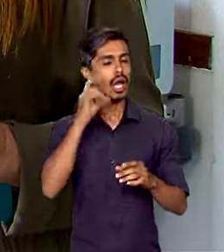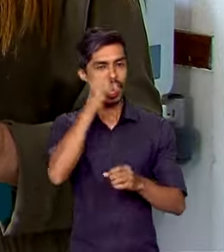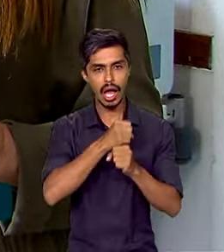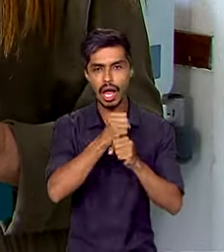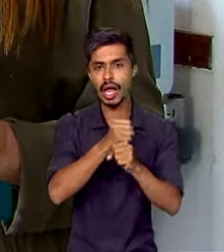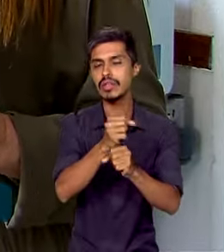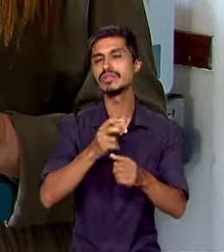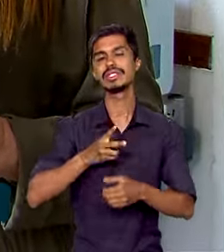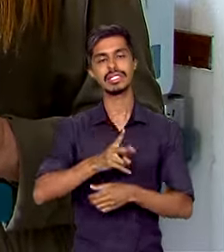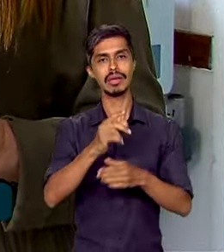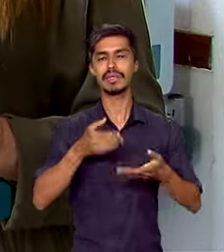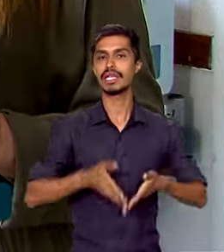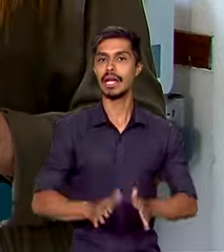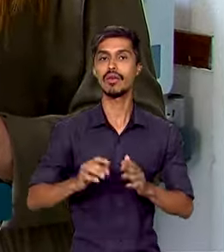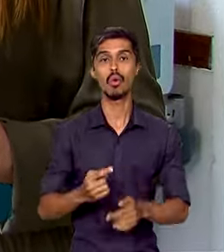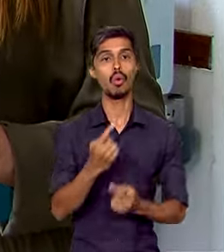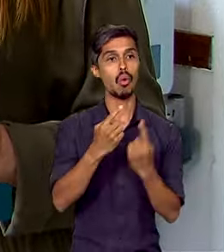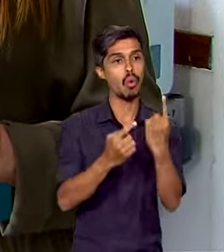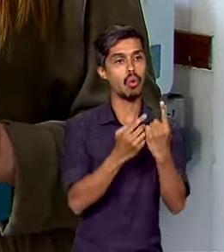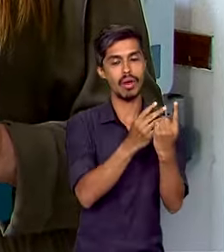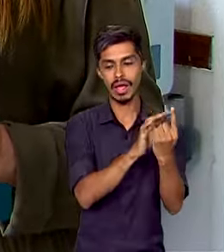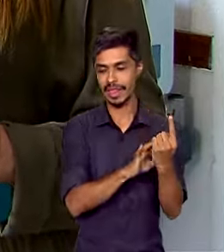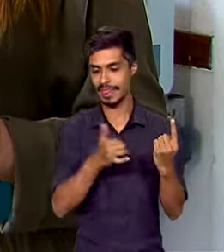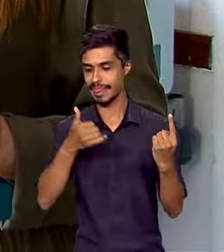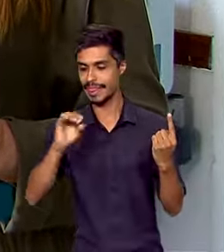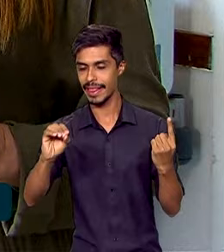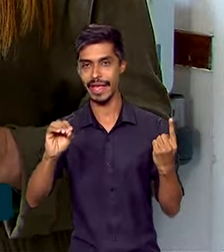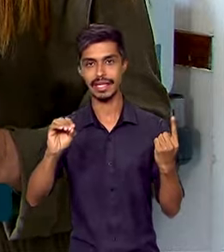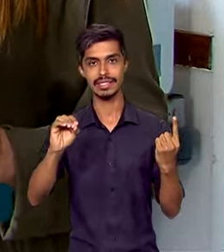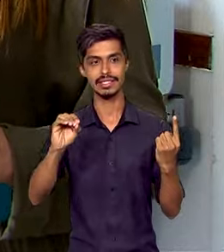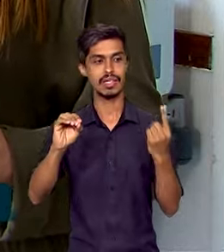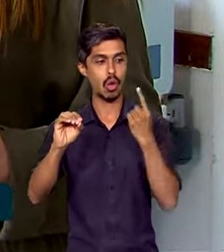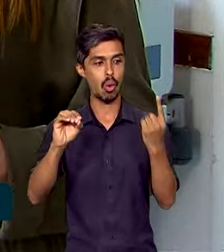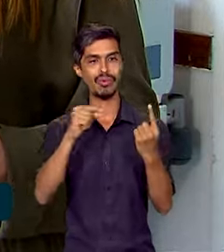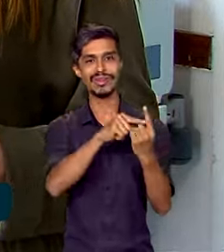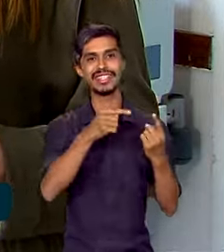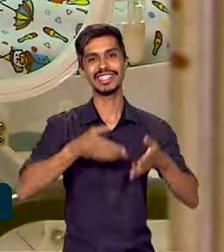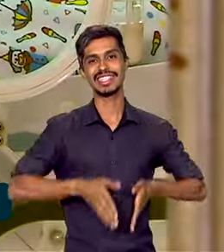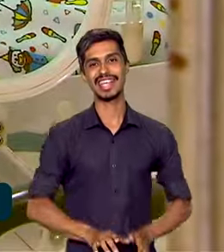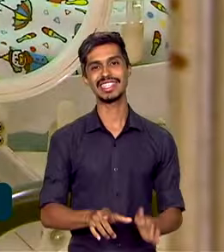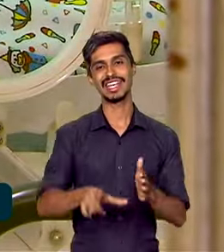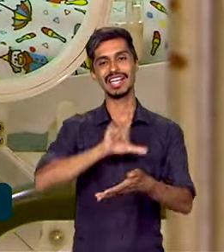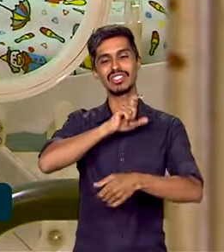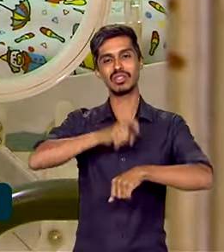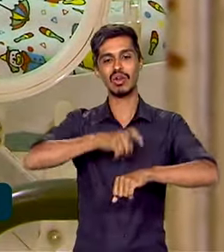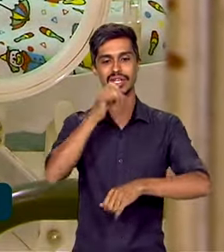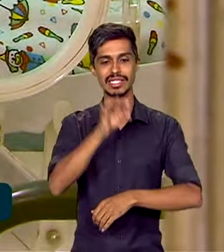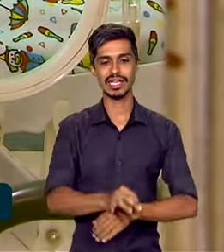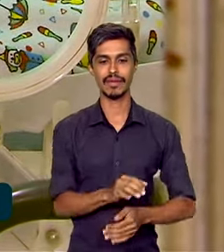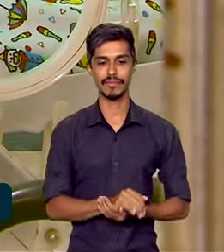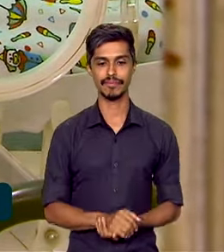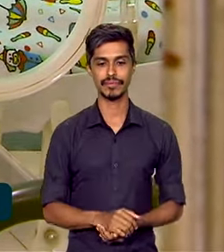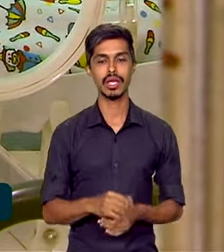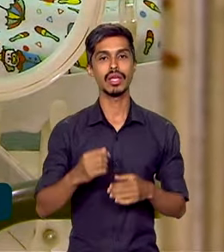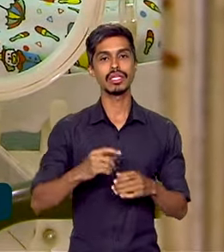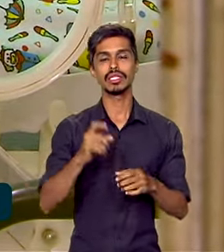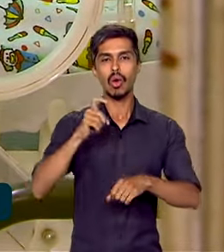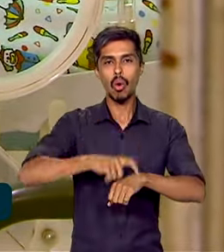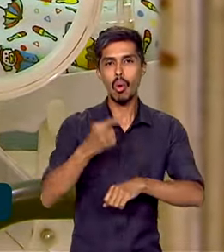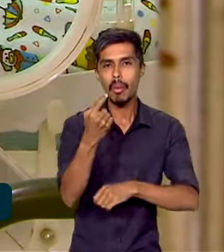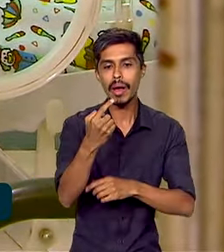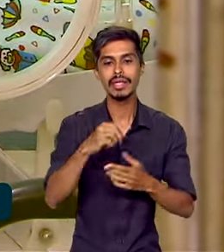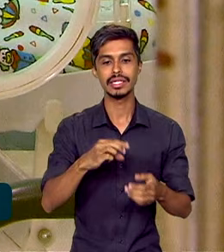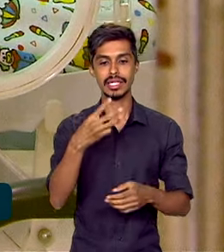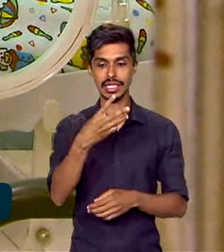ao redor do mundo um em cada 10 bebês nasce prematuro por ano no Brasil nascem